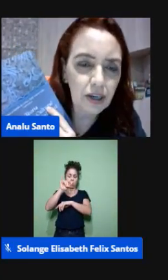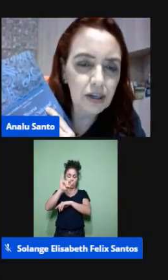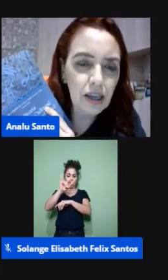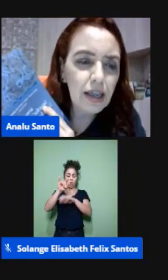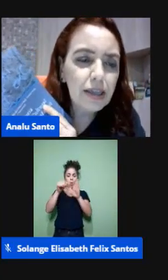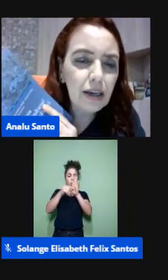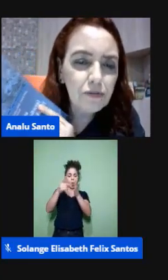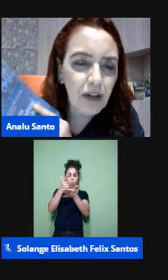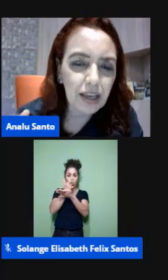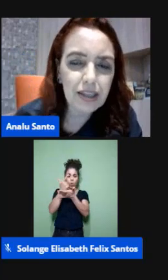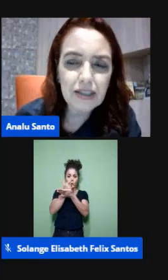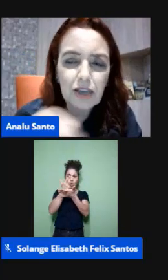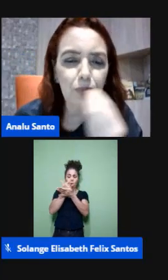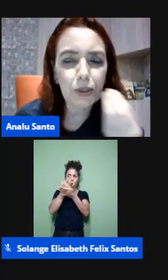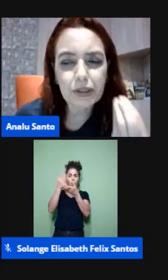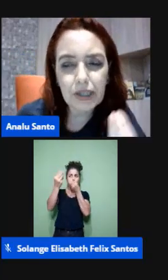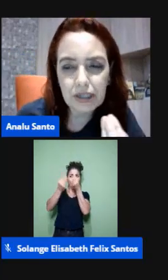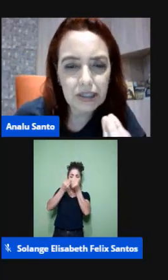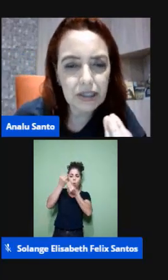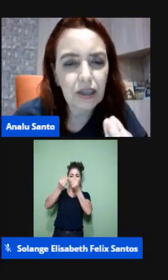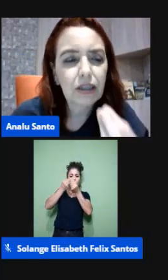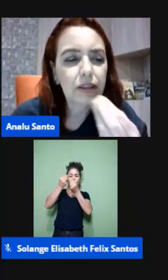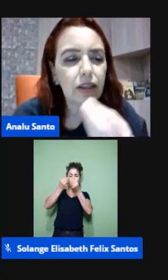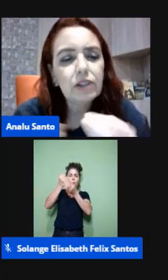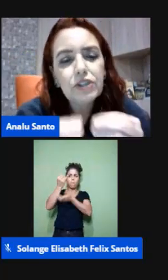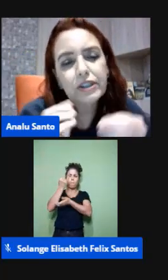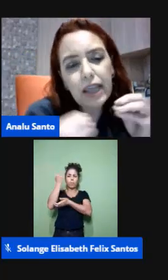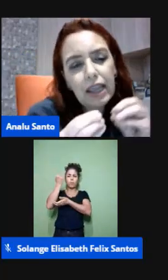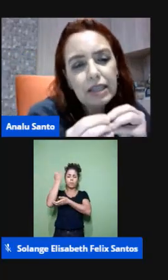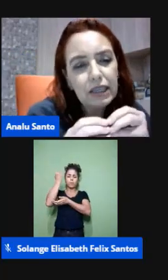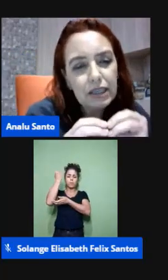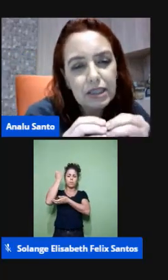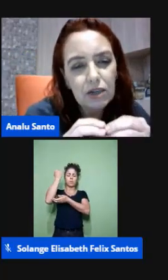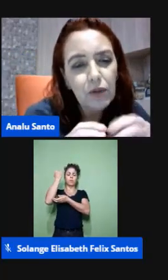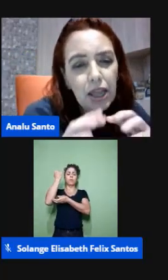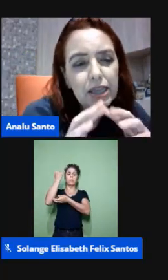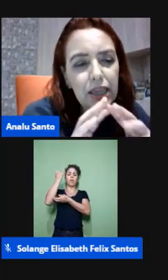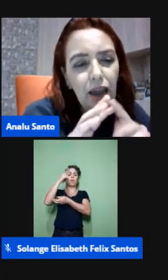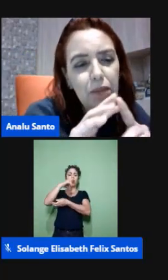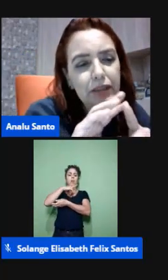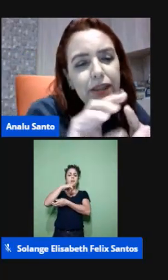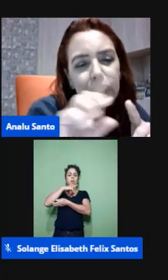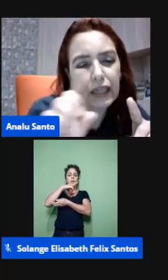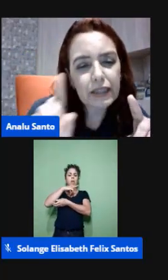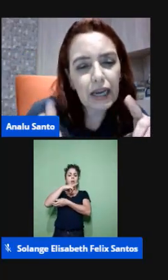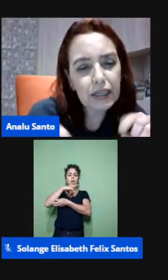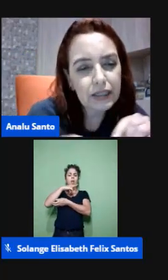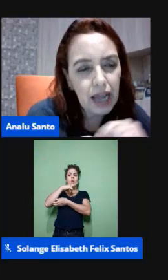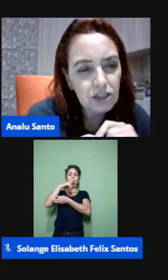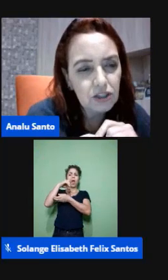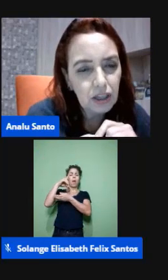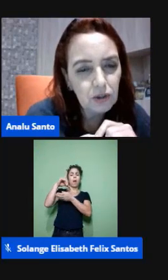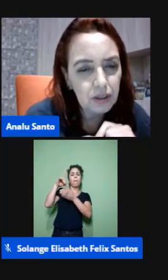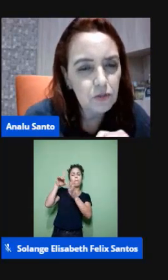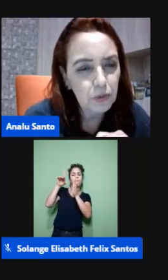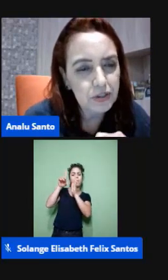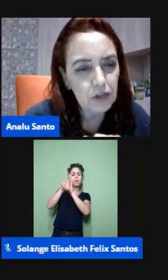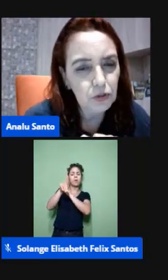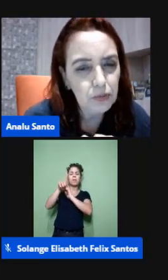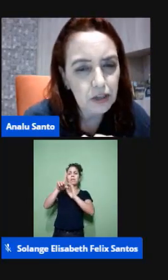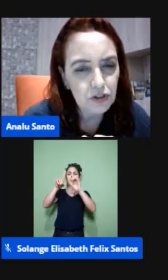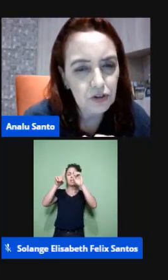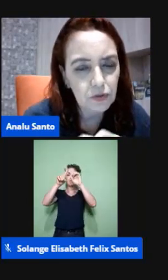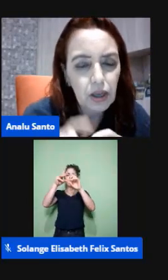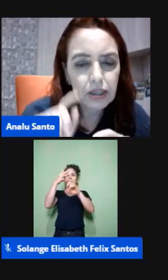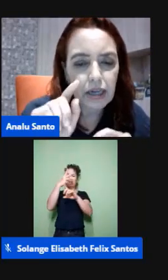bastante dele, que ele fala dessa importância de ter essa questão, que é uma trilateralidade, né, nesse